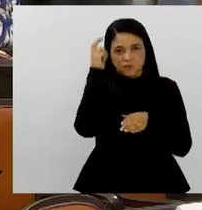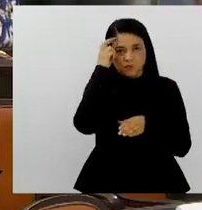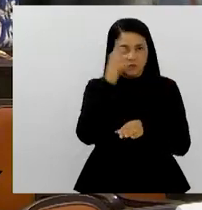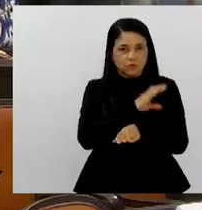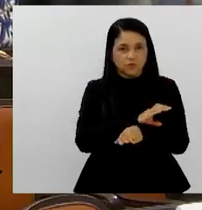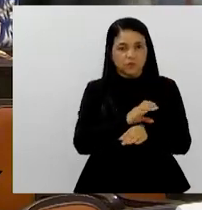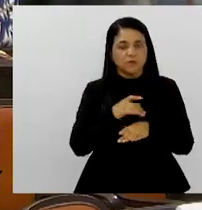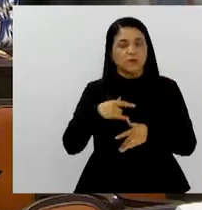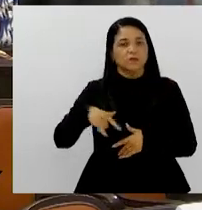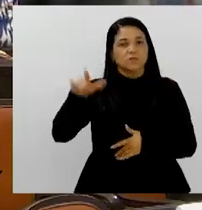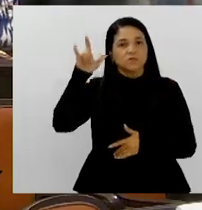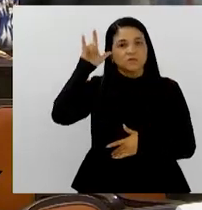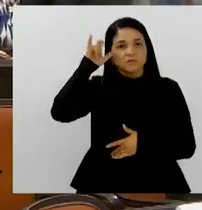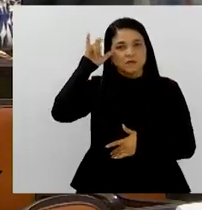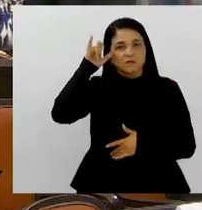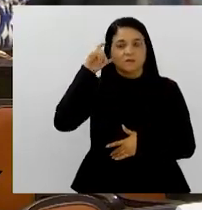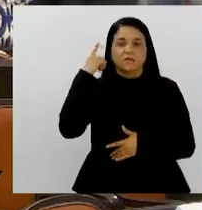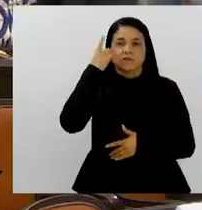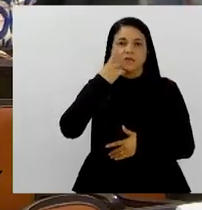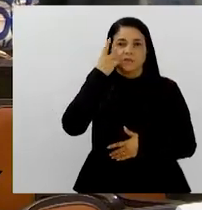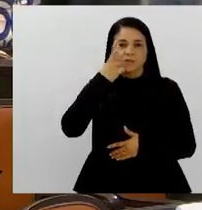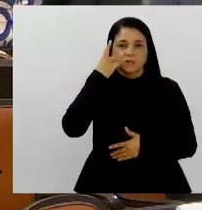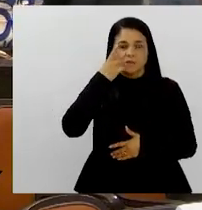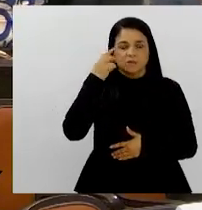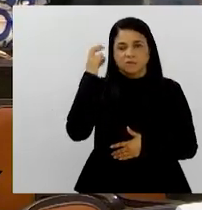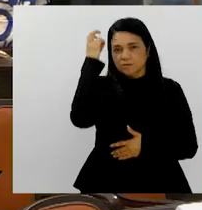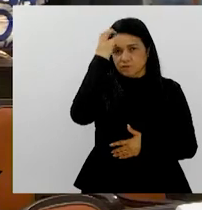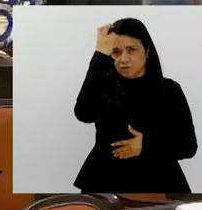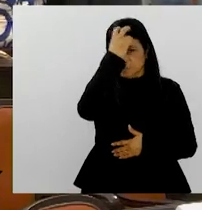da deputada Verônica Lima.